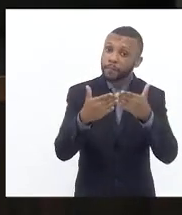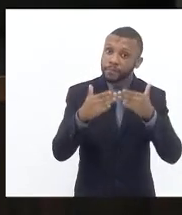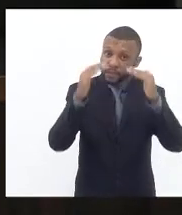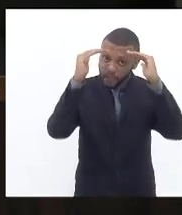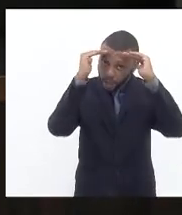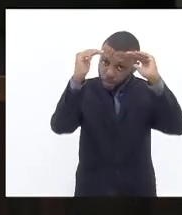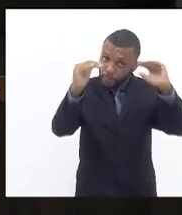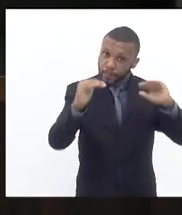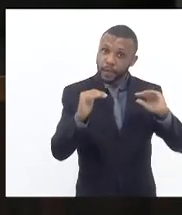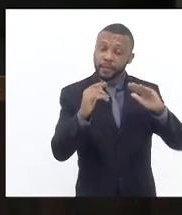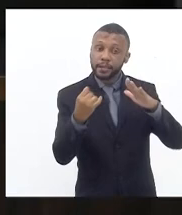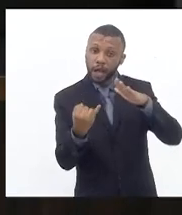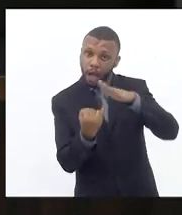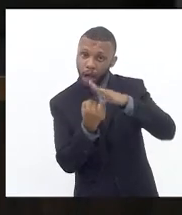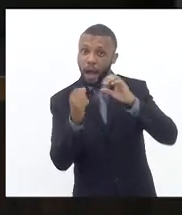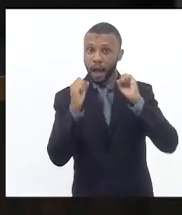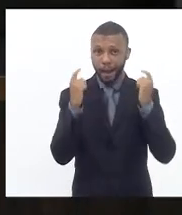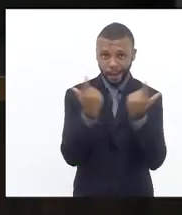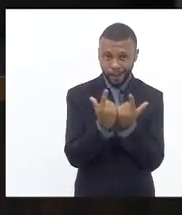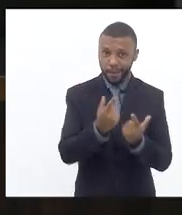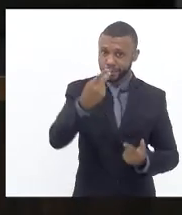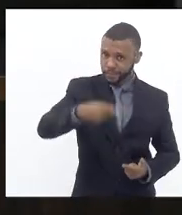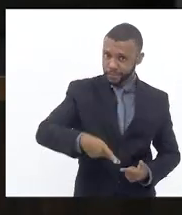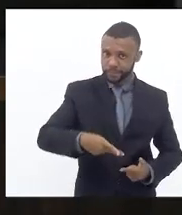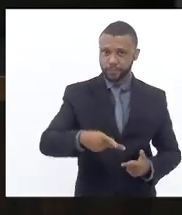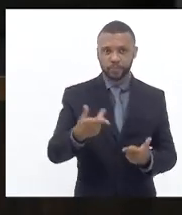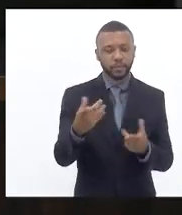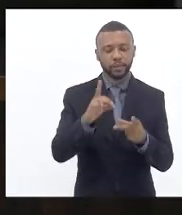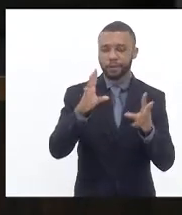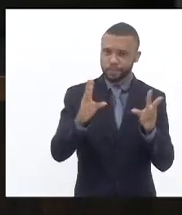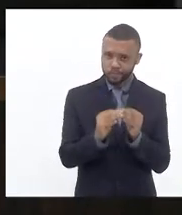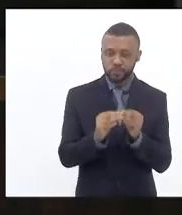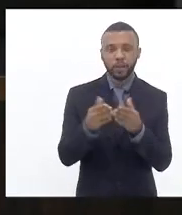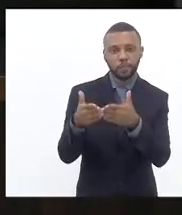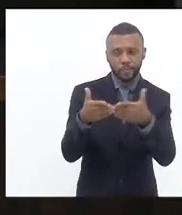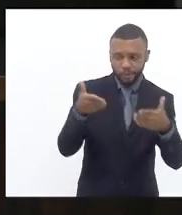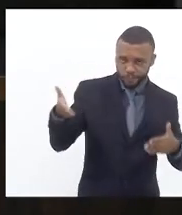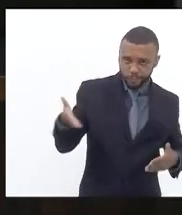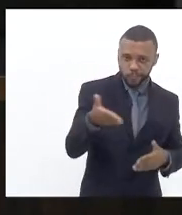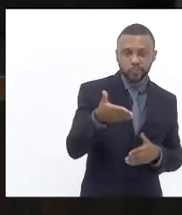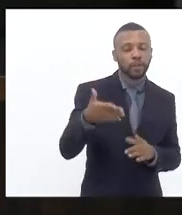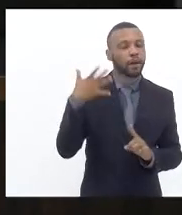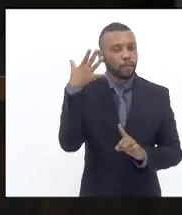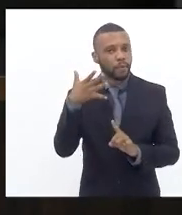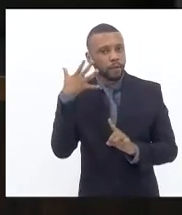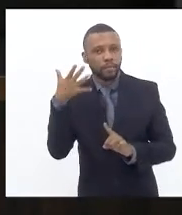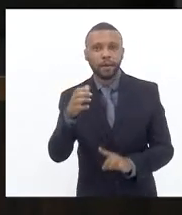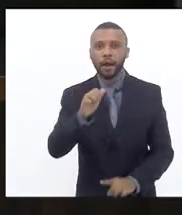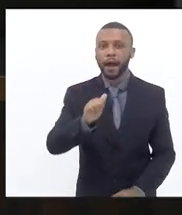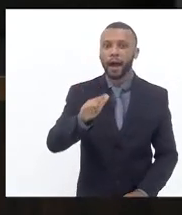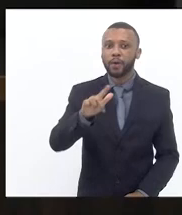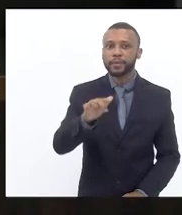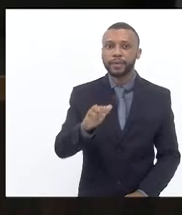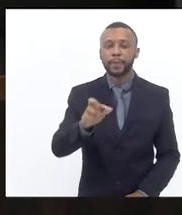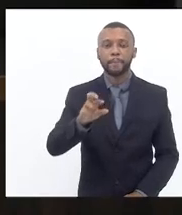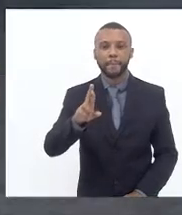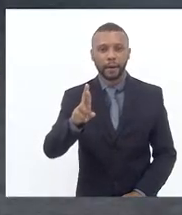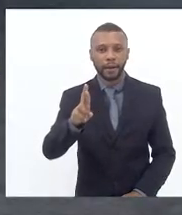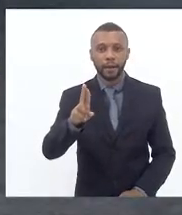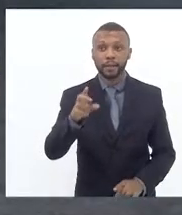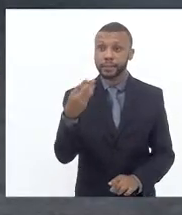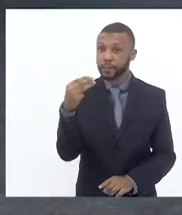essa instituição E é só isso a palavra por favor Show alzimar Andrade tem três